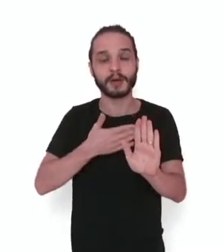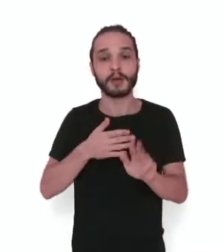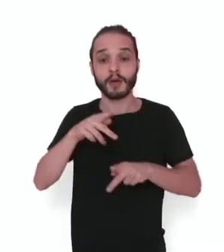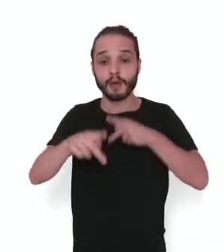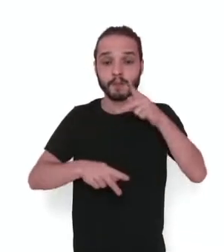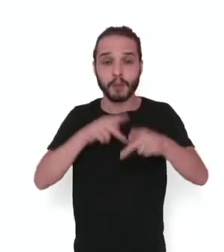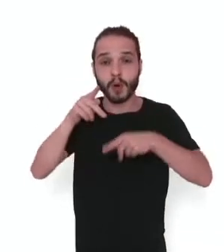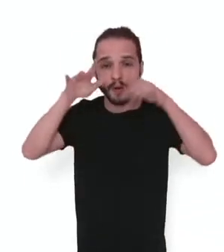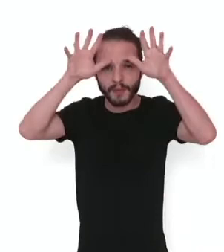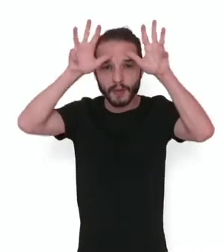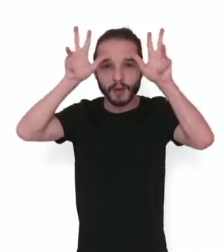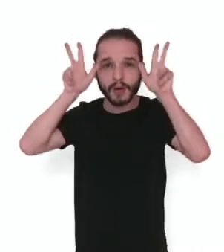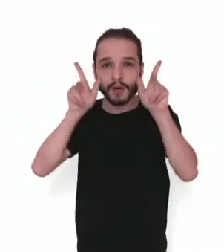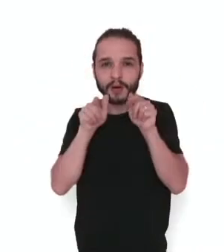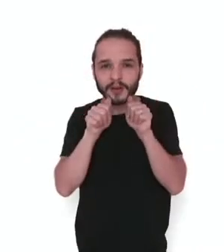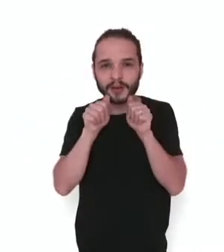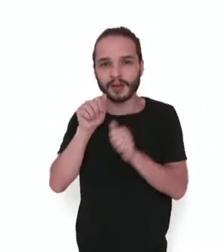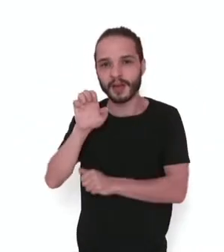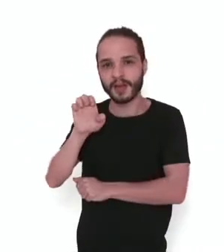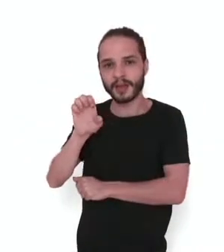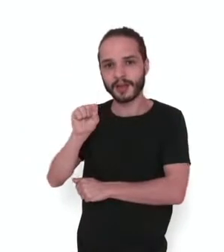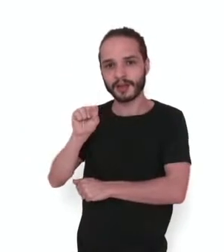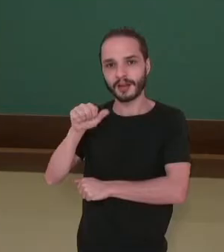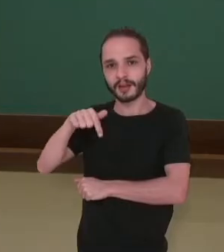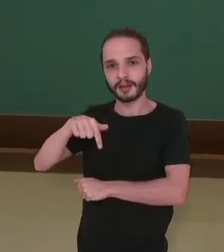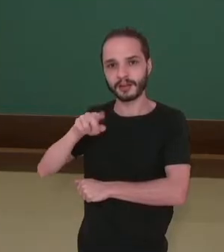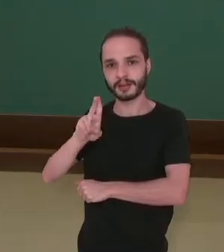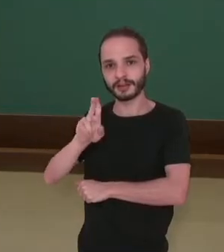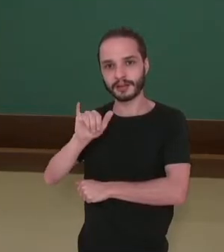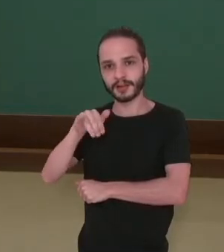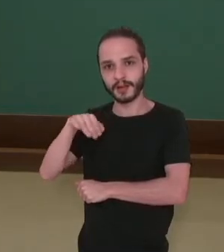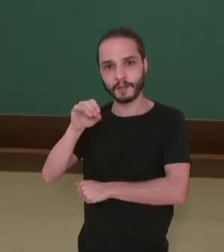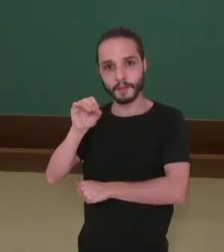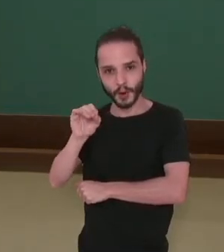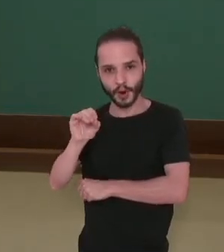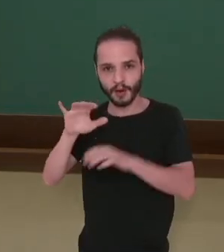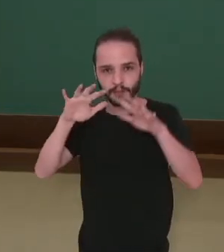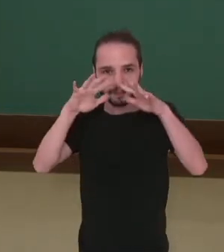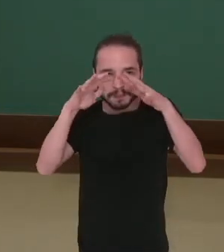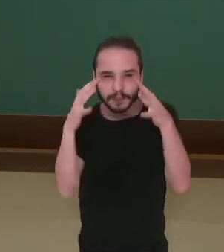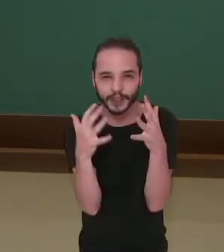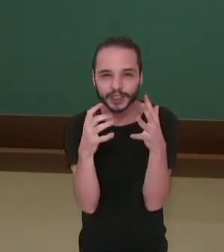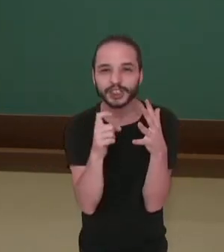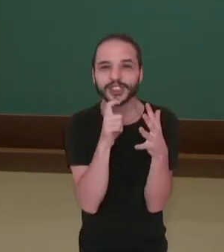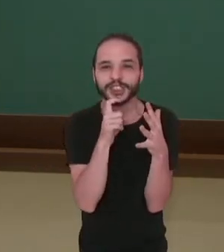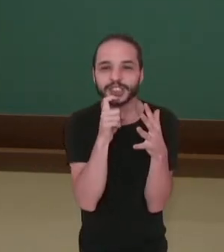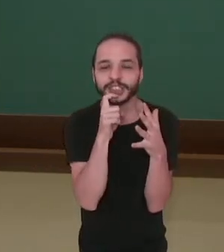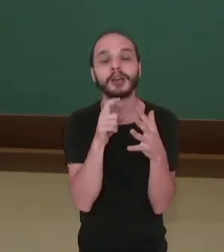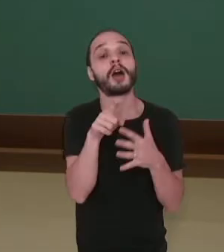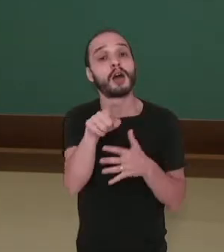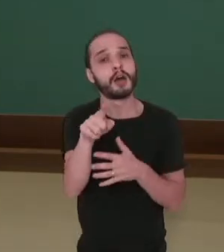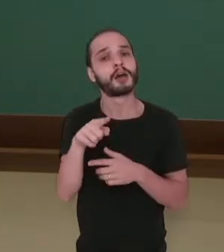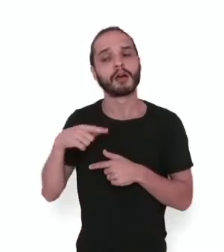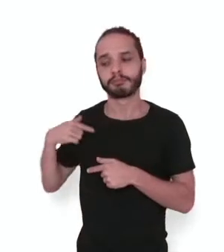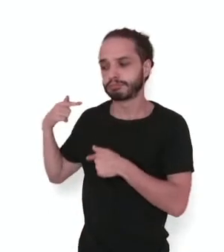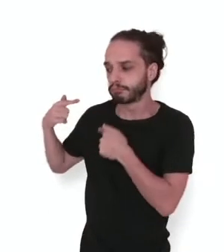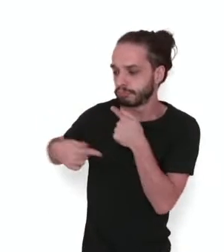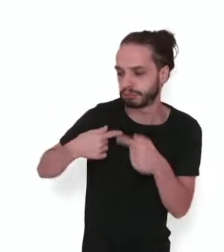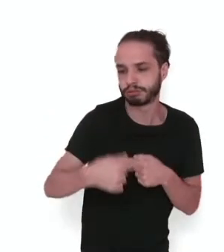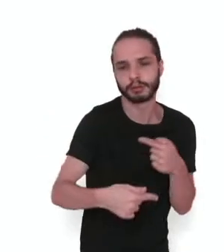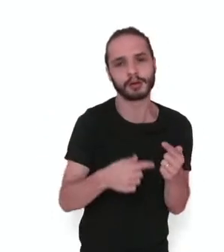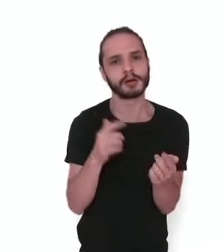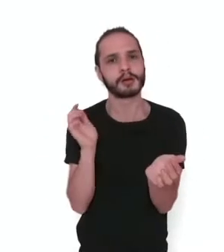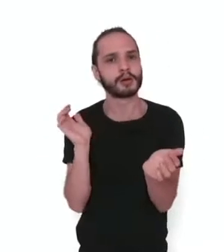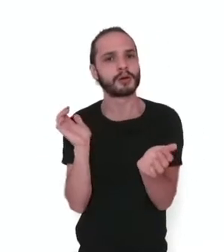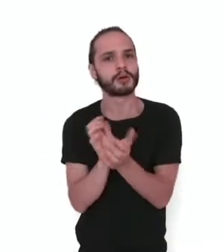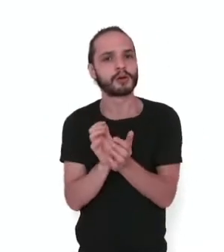que vivem no Alasca, né, nos iglus, aquelas casas de gelo, né, são descendentes de grupos humanos